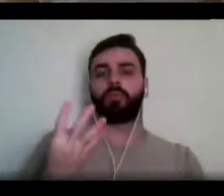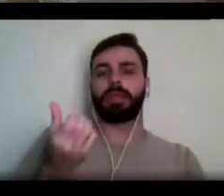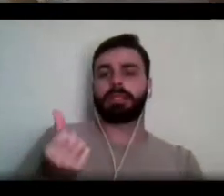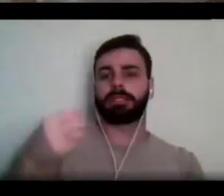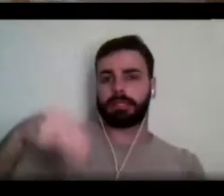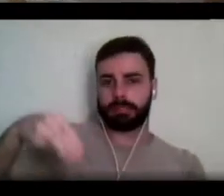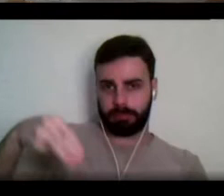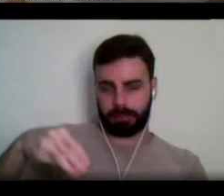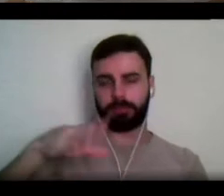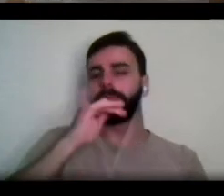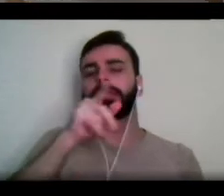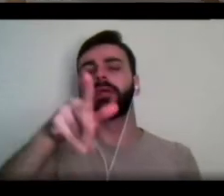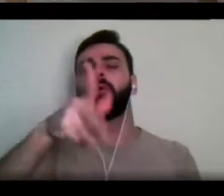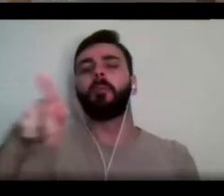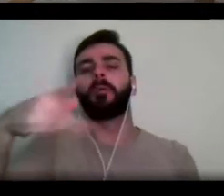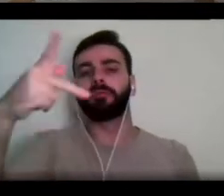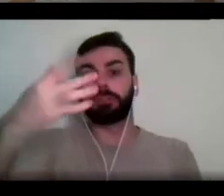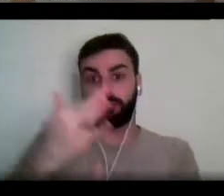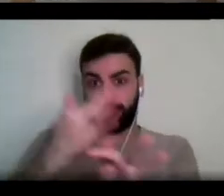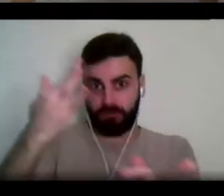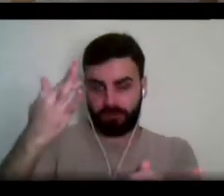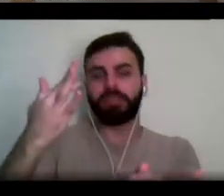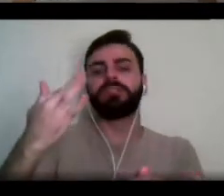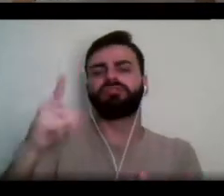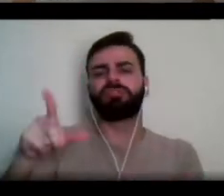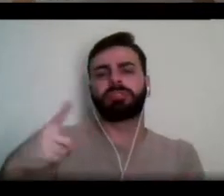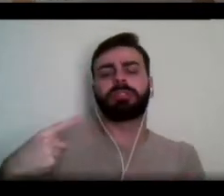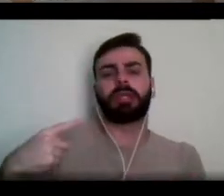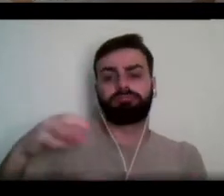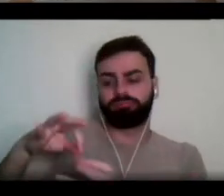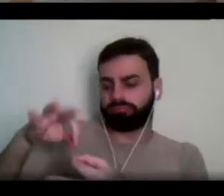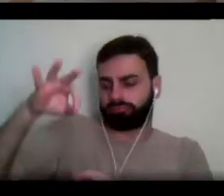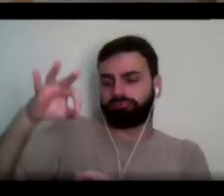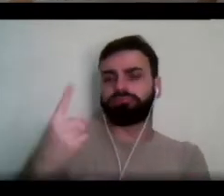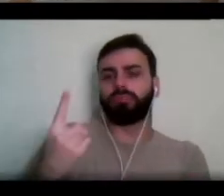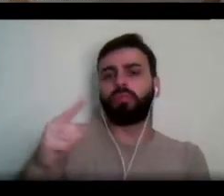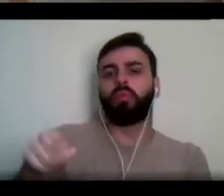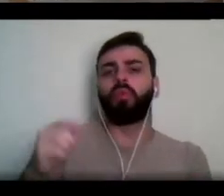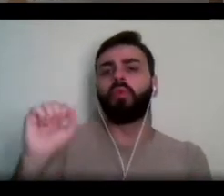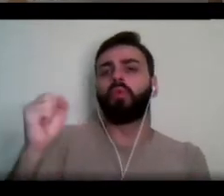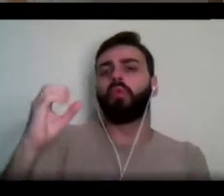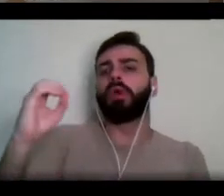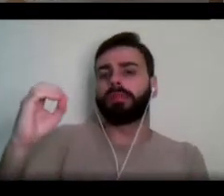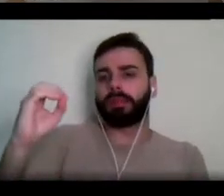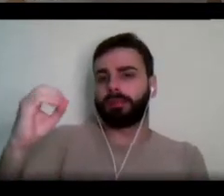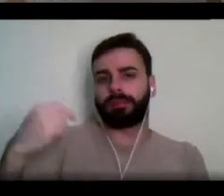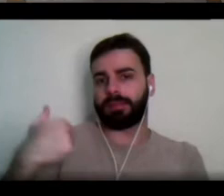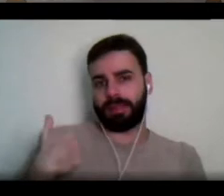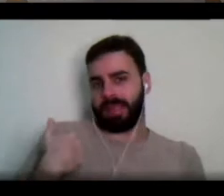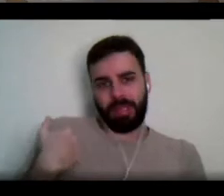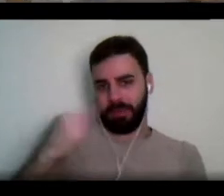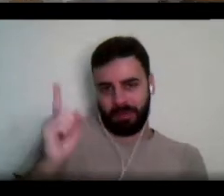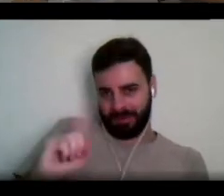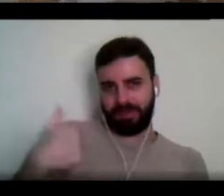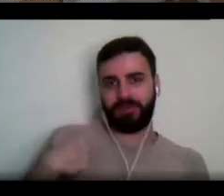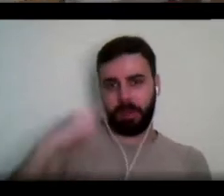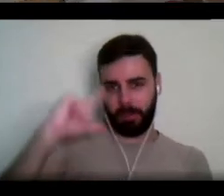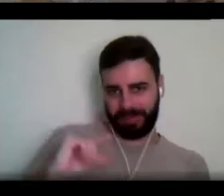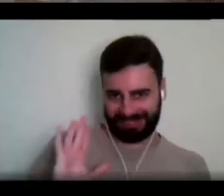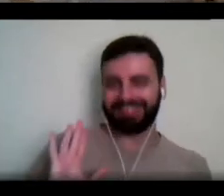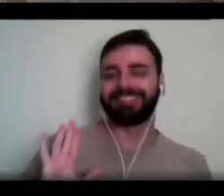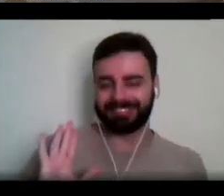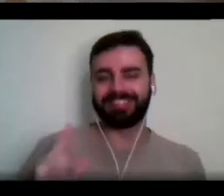46 metros acima do solo. O seu professor de física, que possui 1,80 m de altura, então não sou